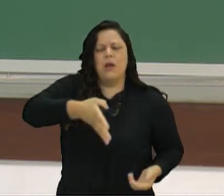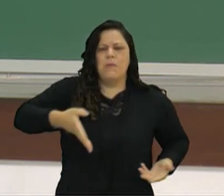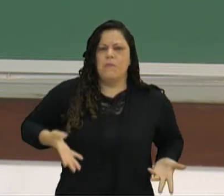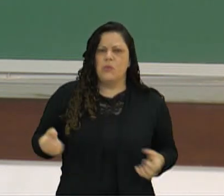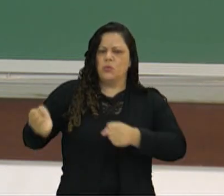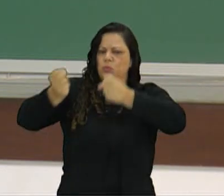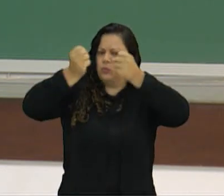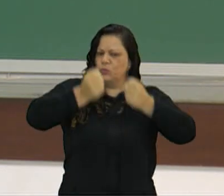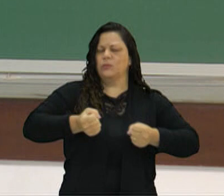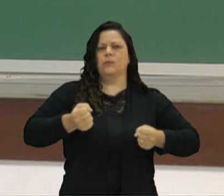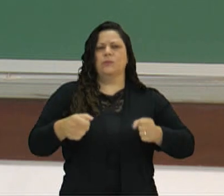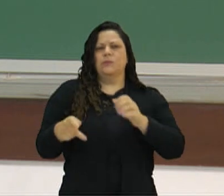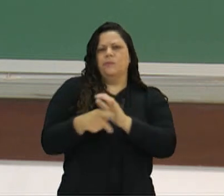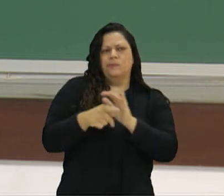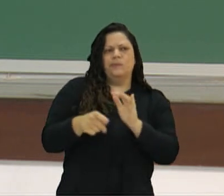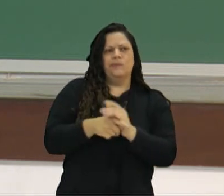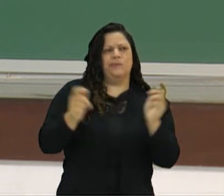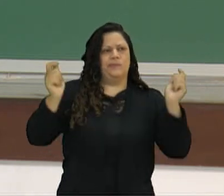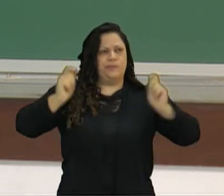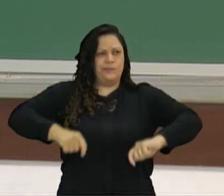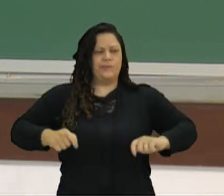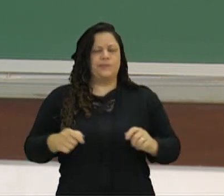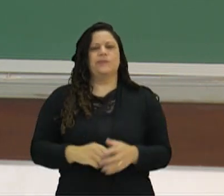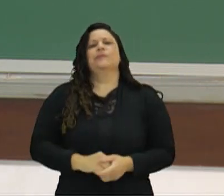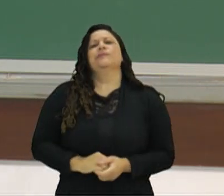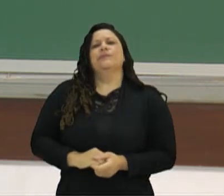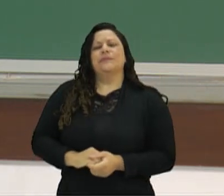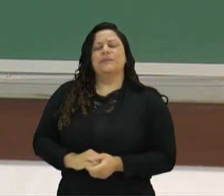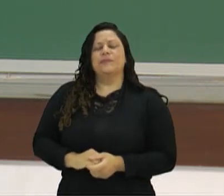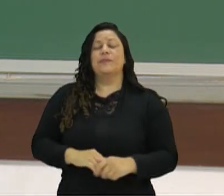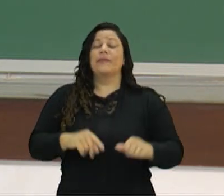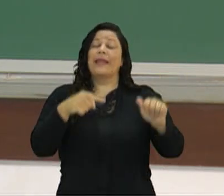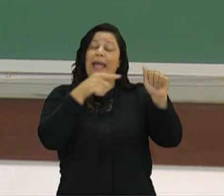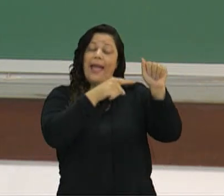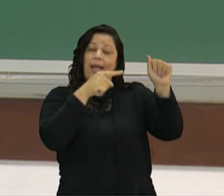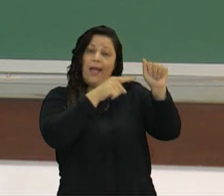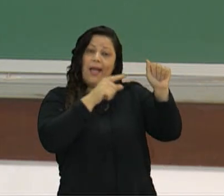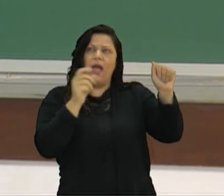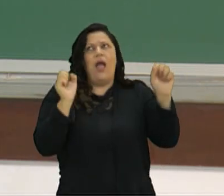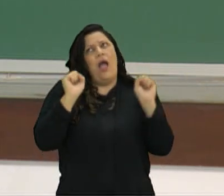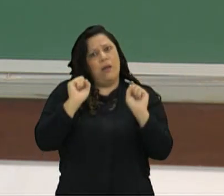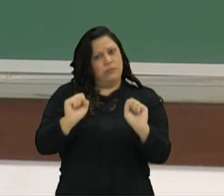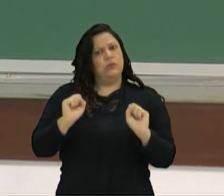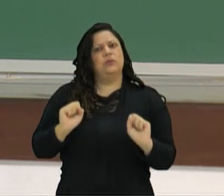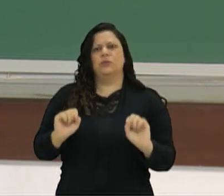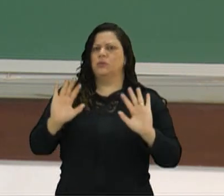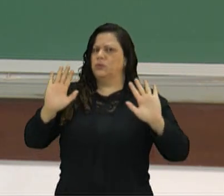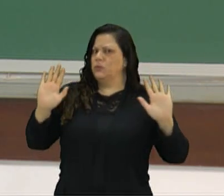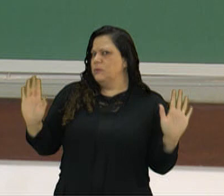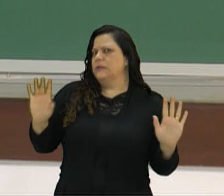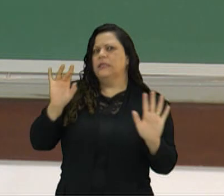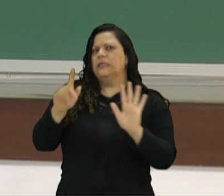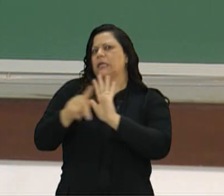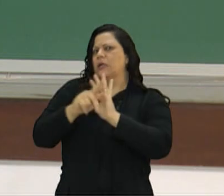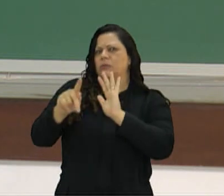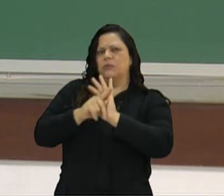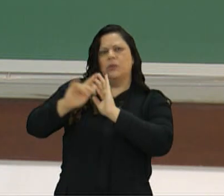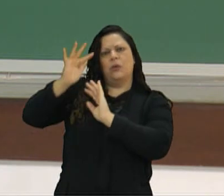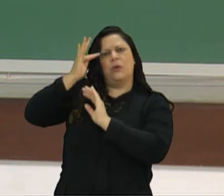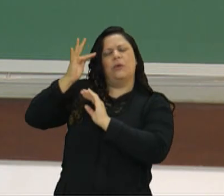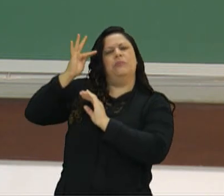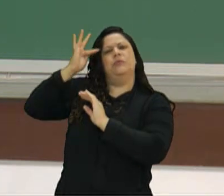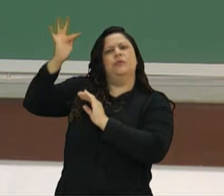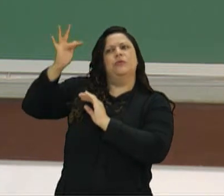atribuído a eles, né? Essa primeira alternativa aqui poderia ser atribuída ao filósofo